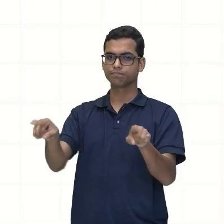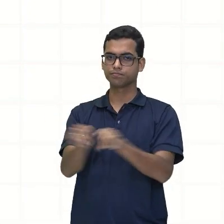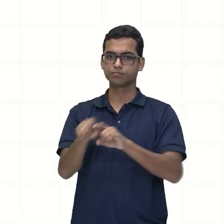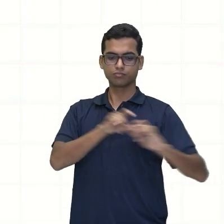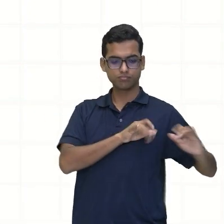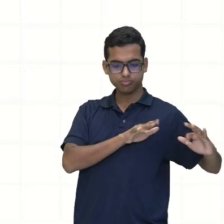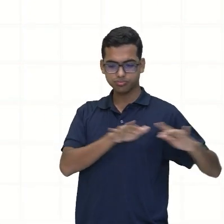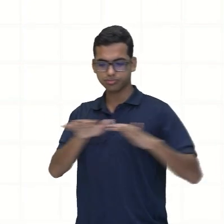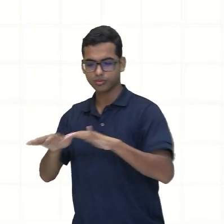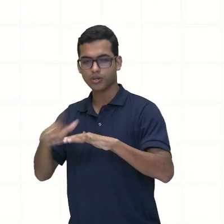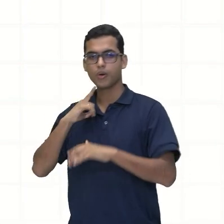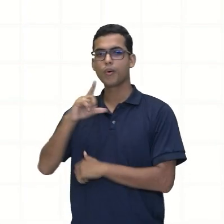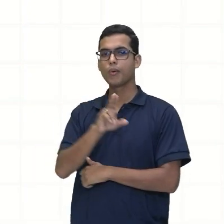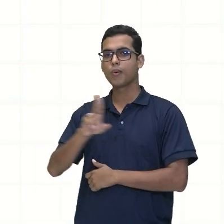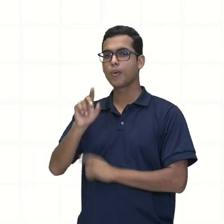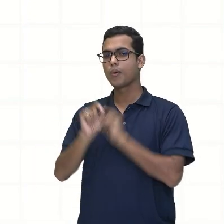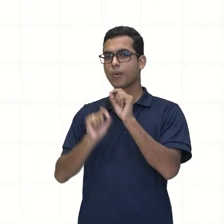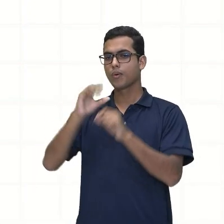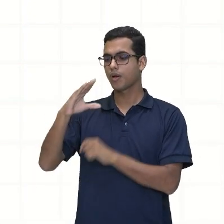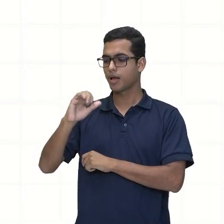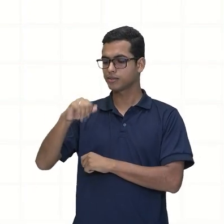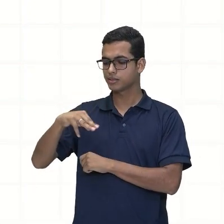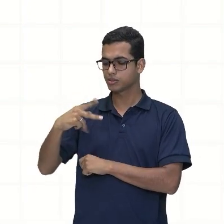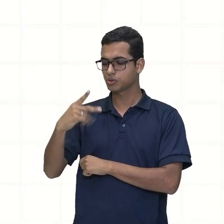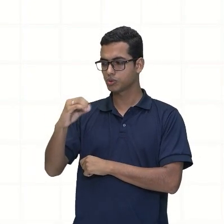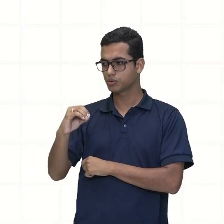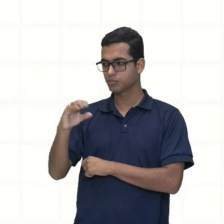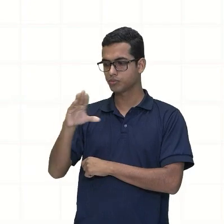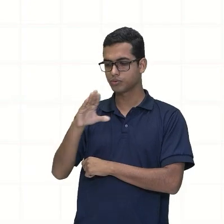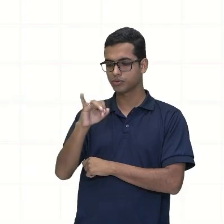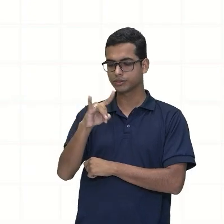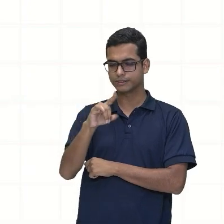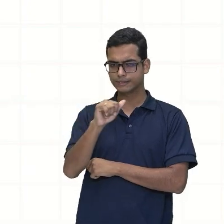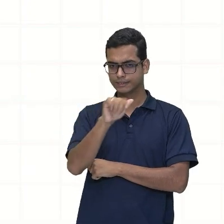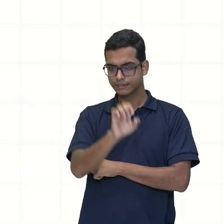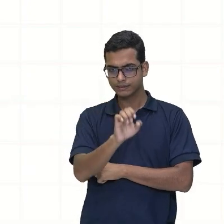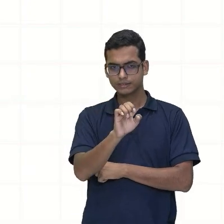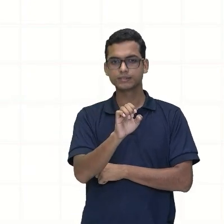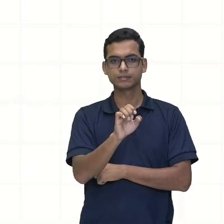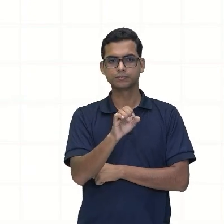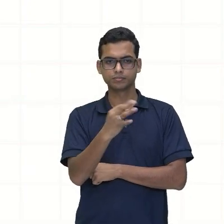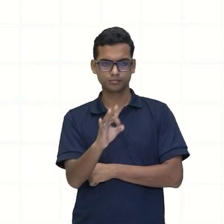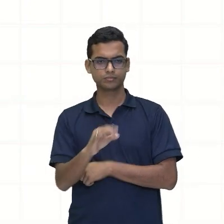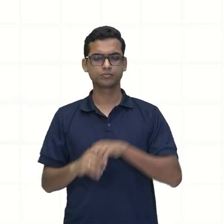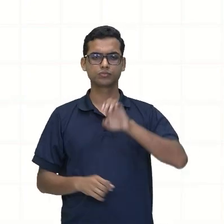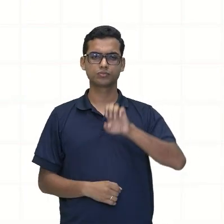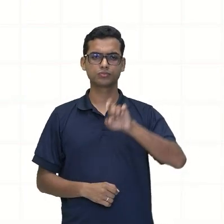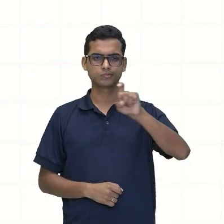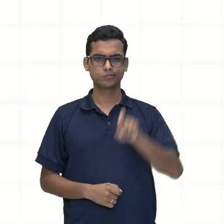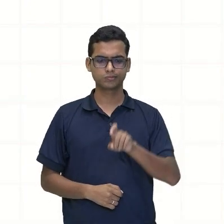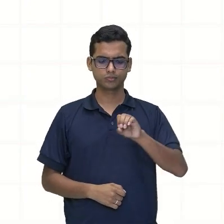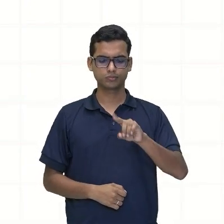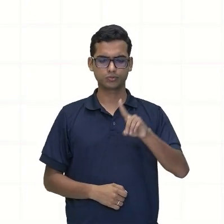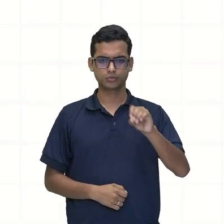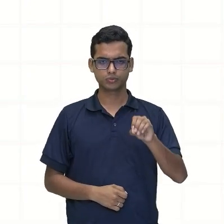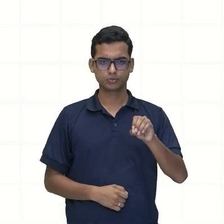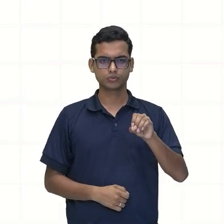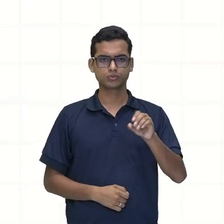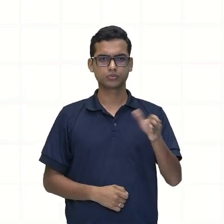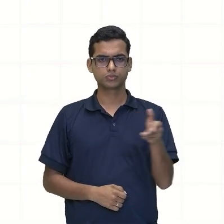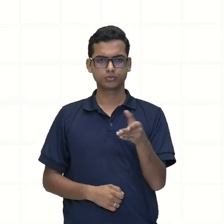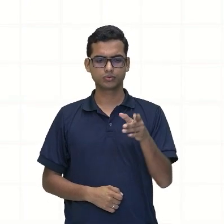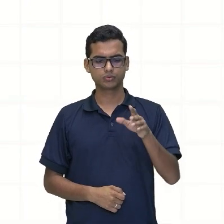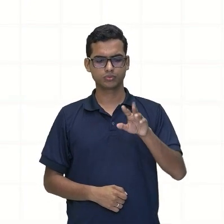pode chamar aqui de campo-cidade, o que chamamos de êxodo rural, tá bom? Ou migração